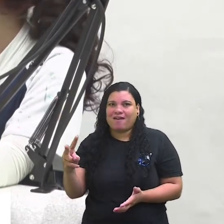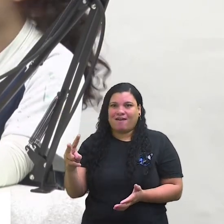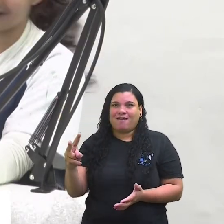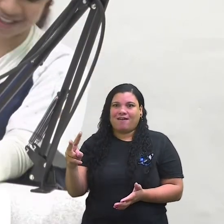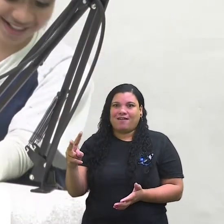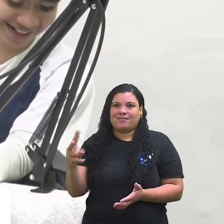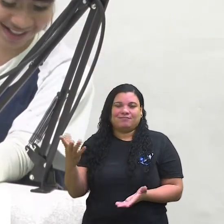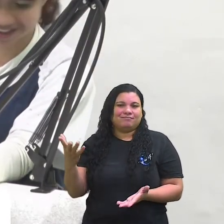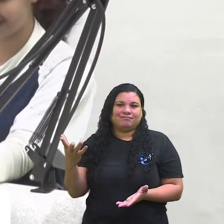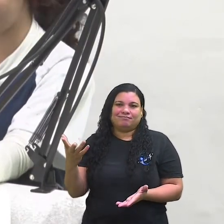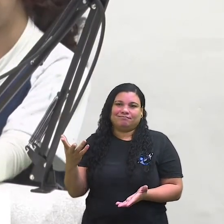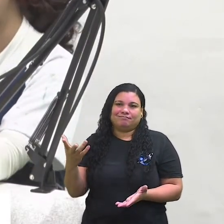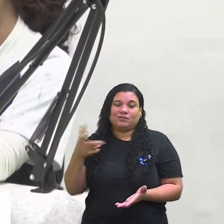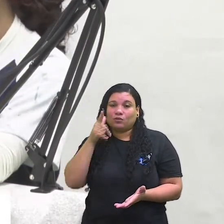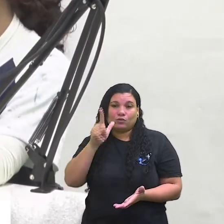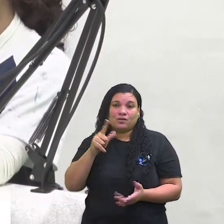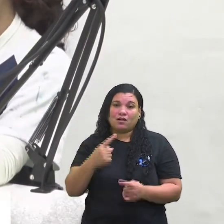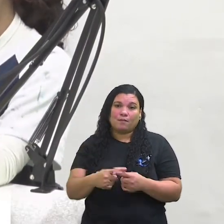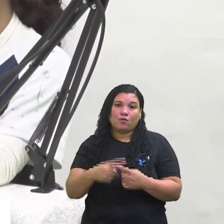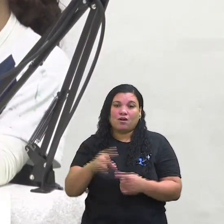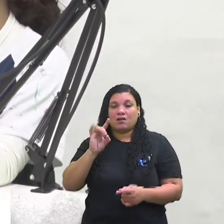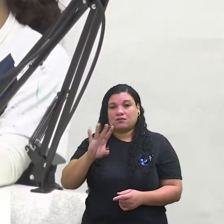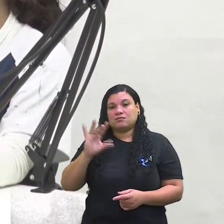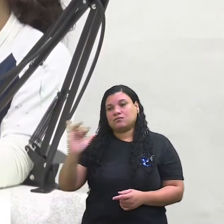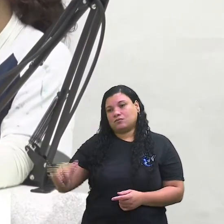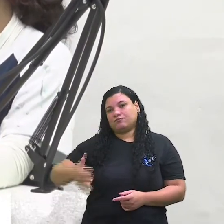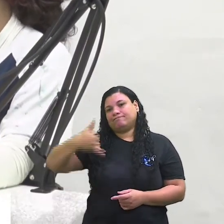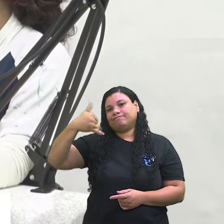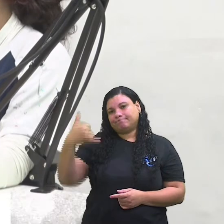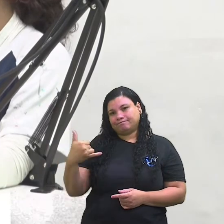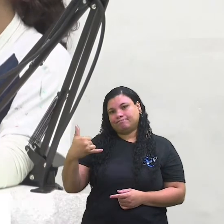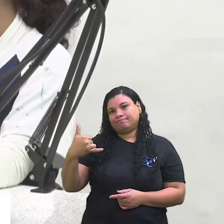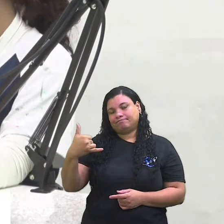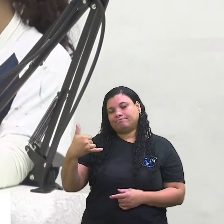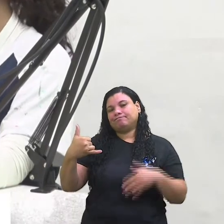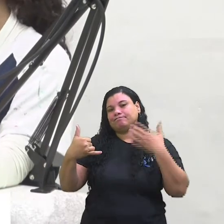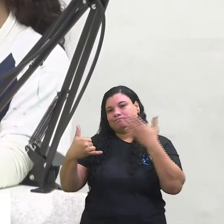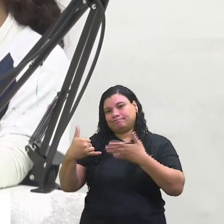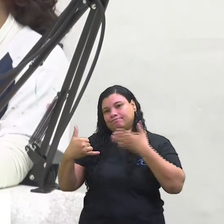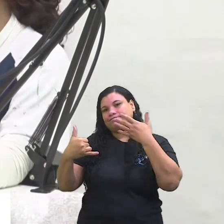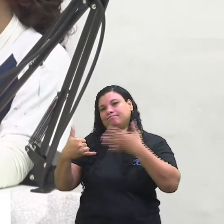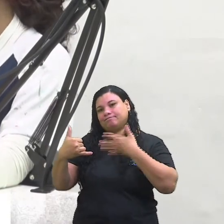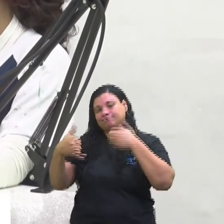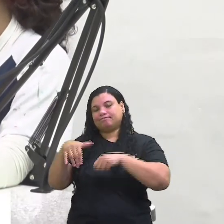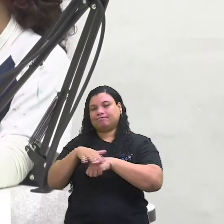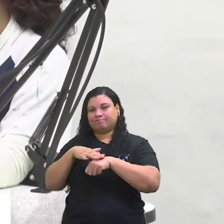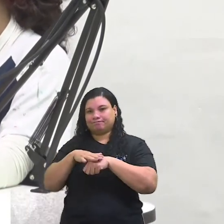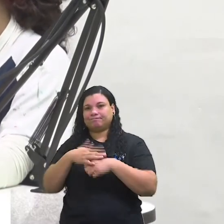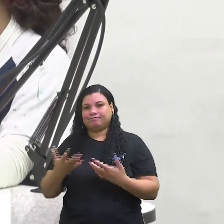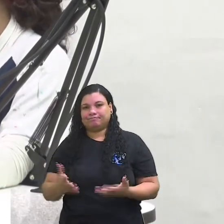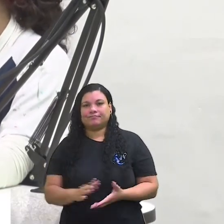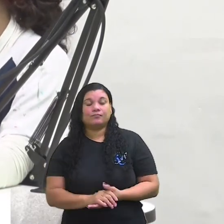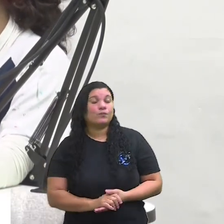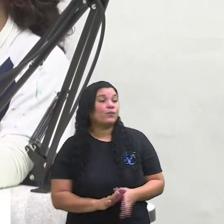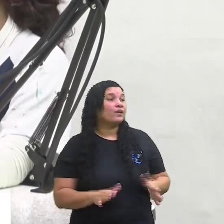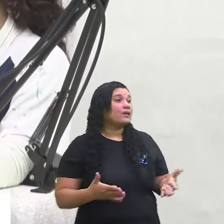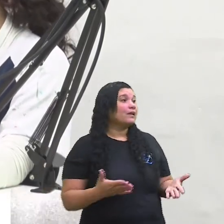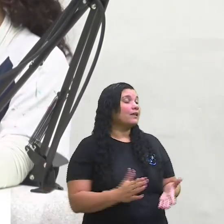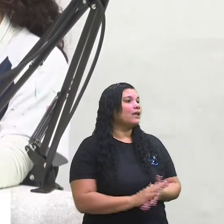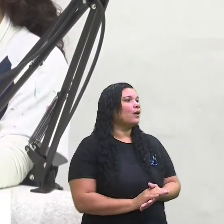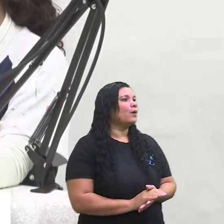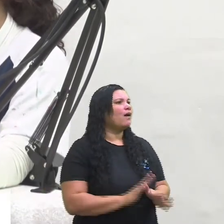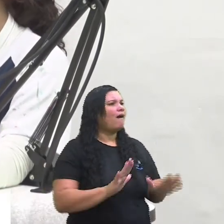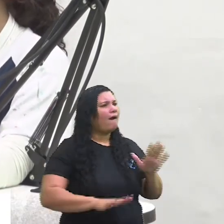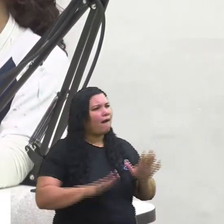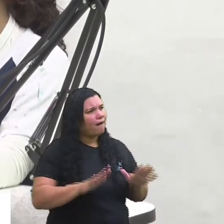sofrendo também. Vamos à próxima. Então, né? Muitas vezes, os responsáveis,